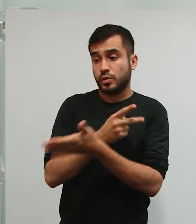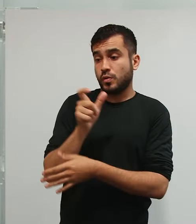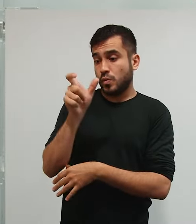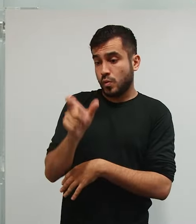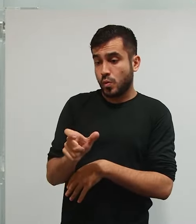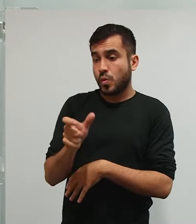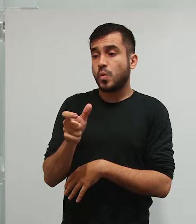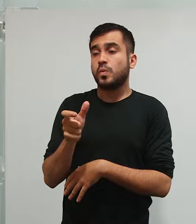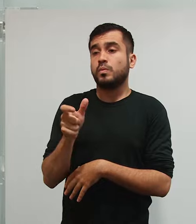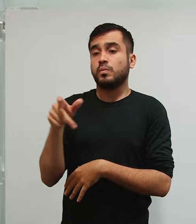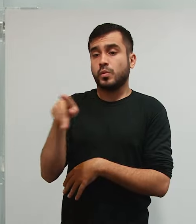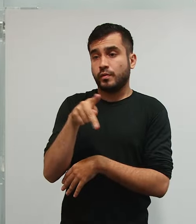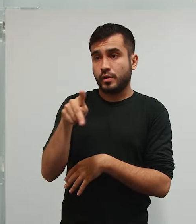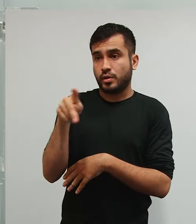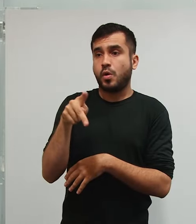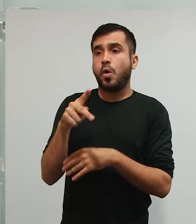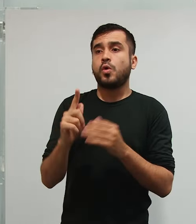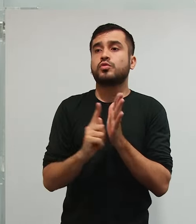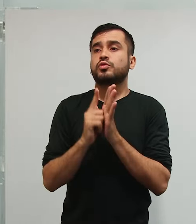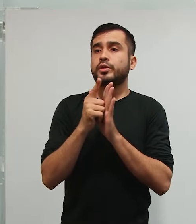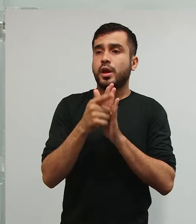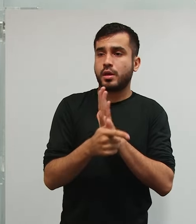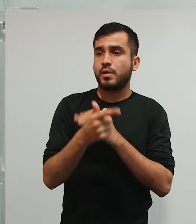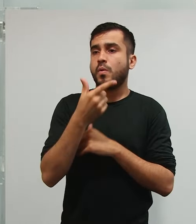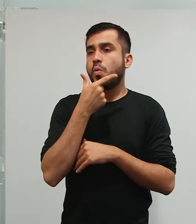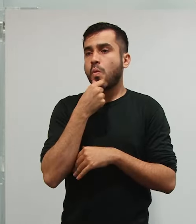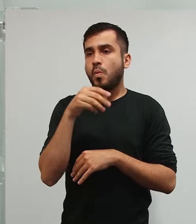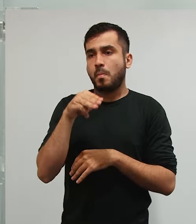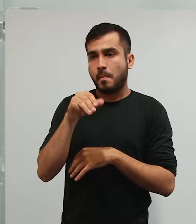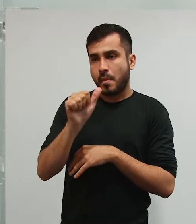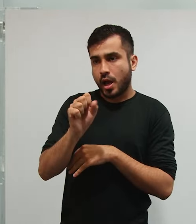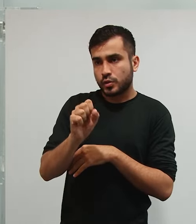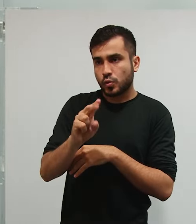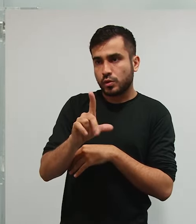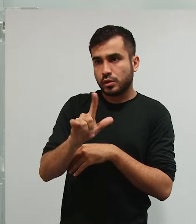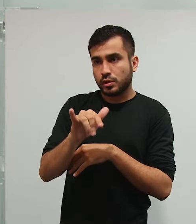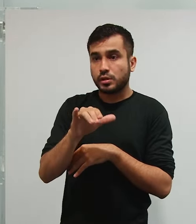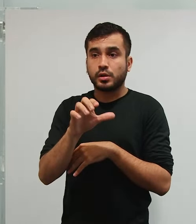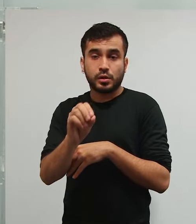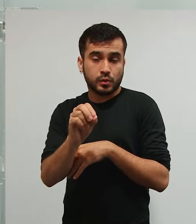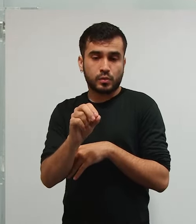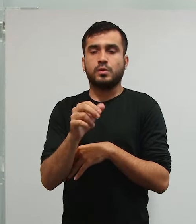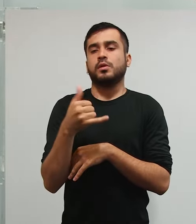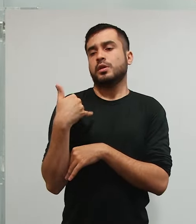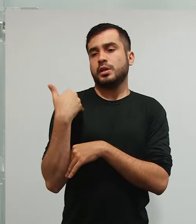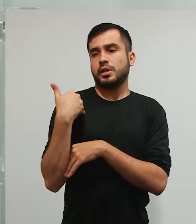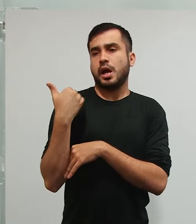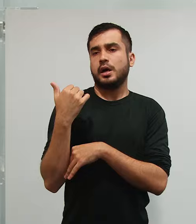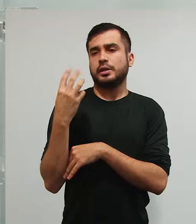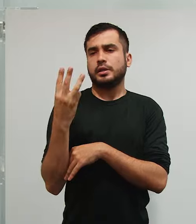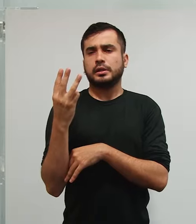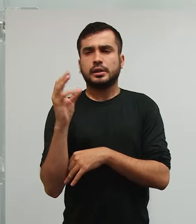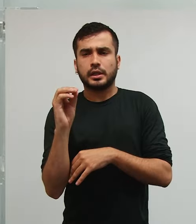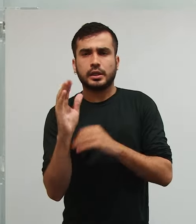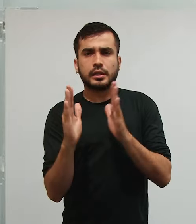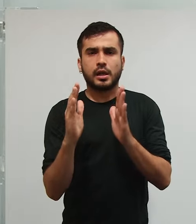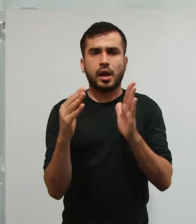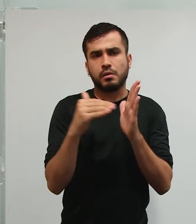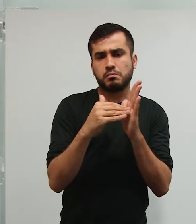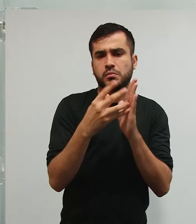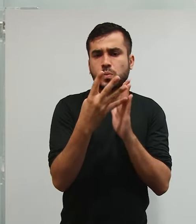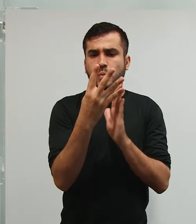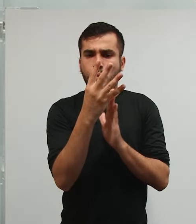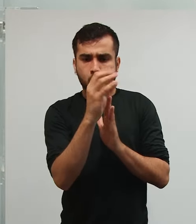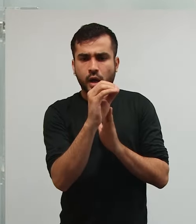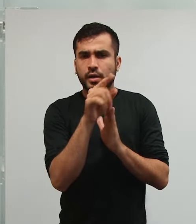que a entrevista foi realizada com um professor do gênero masculino, de